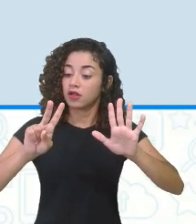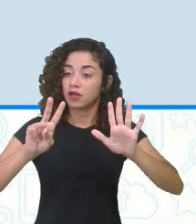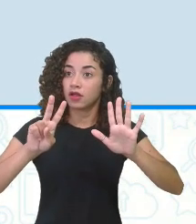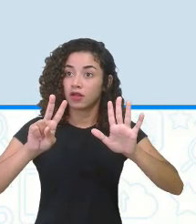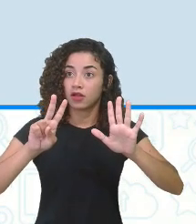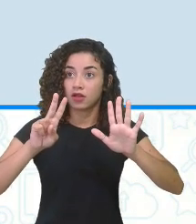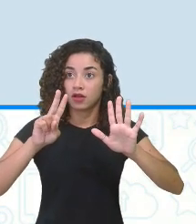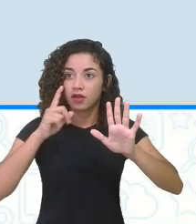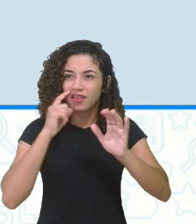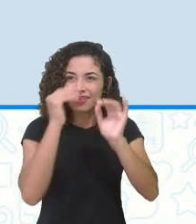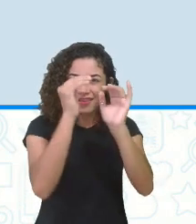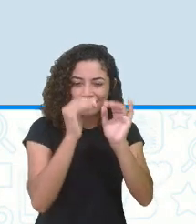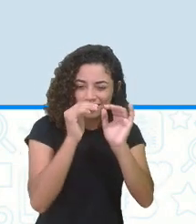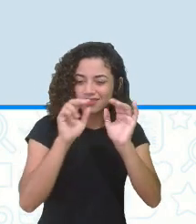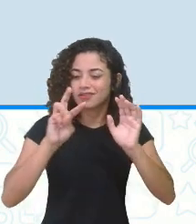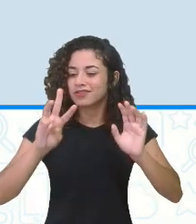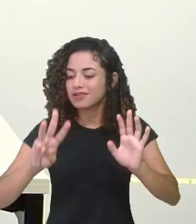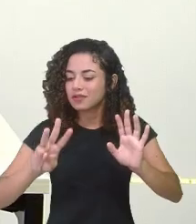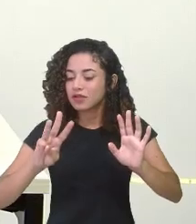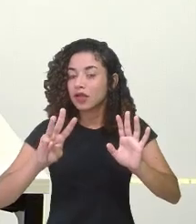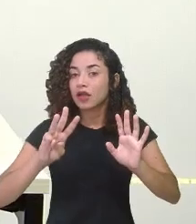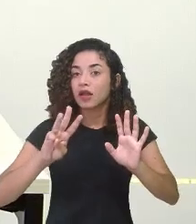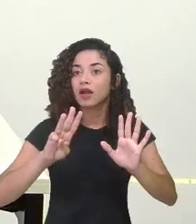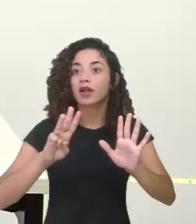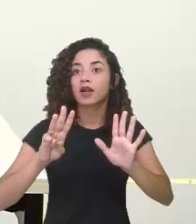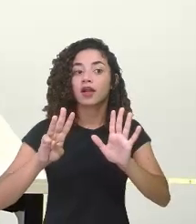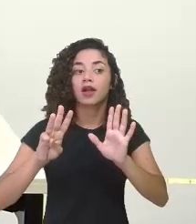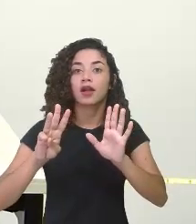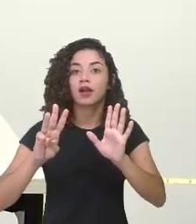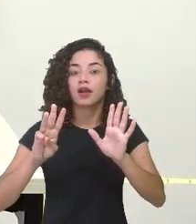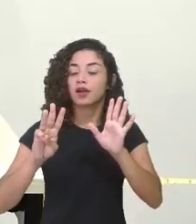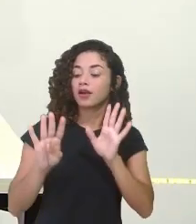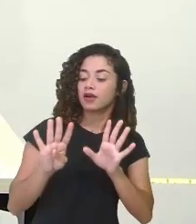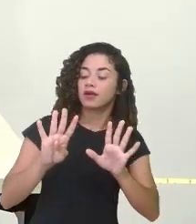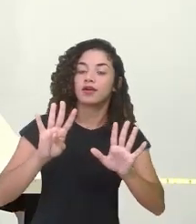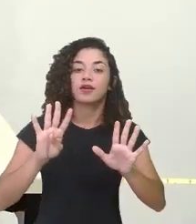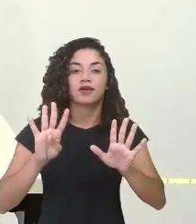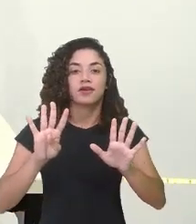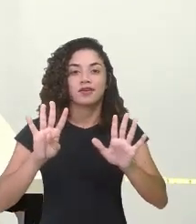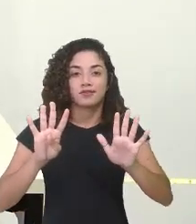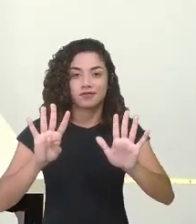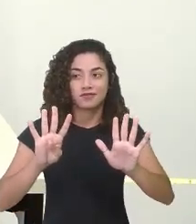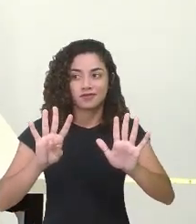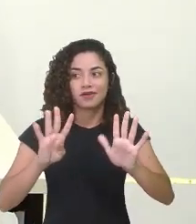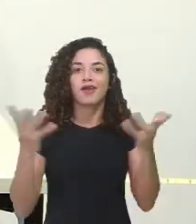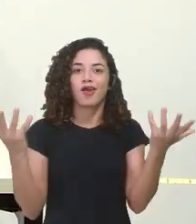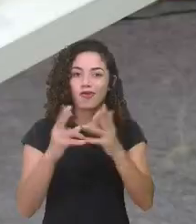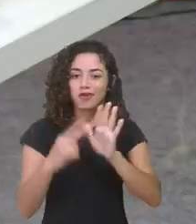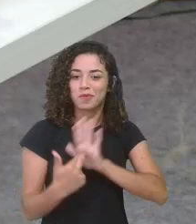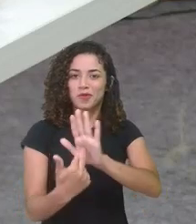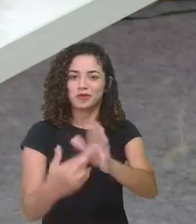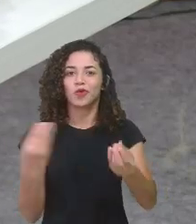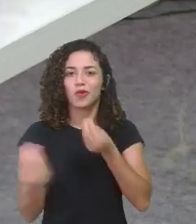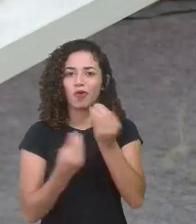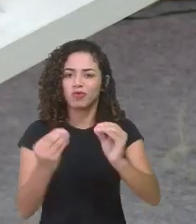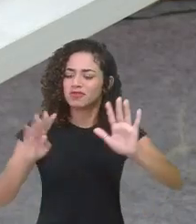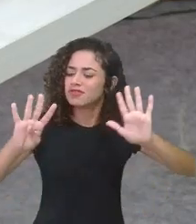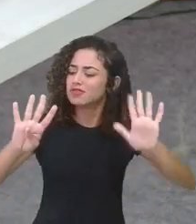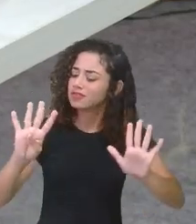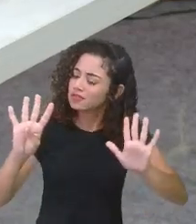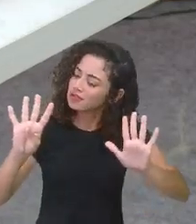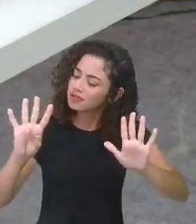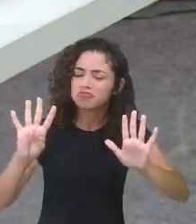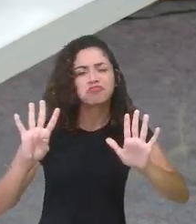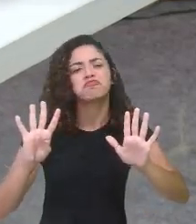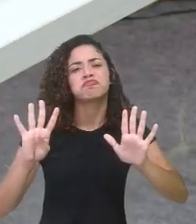7. Esse aqui pequenininho, 8. Com a outra menina que está com o caderno, 9. E vamos representar o número e a